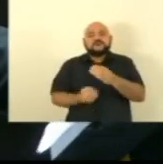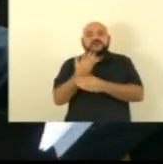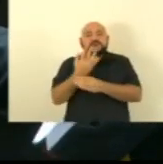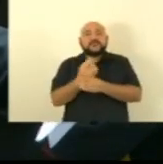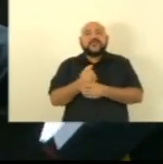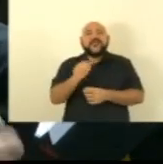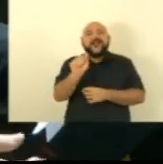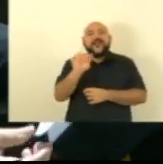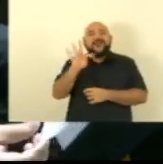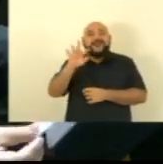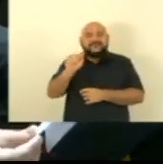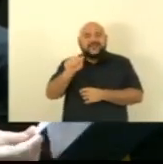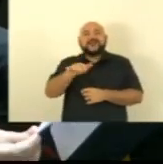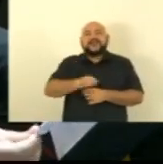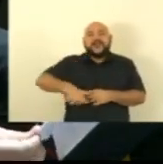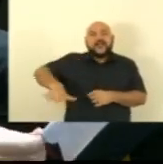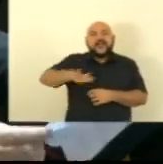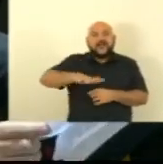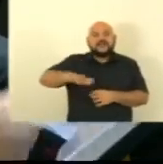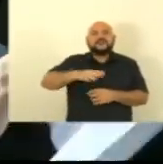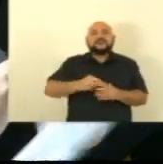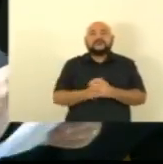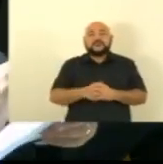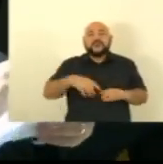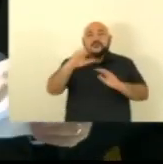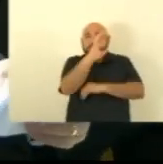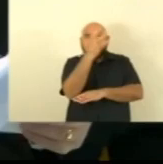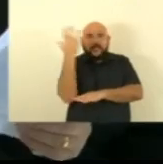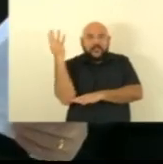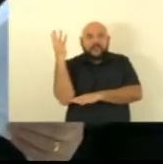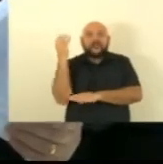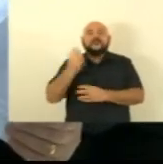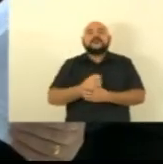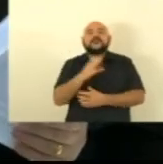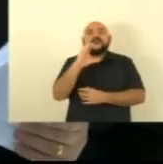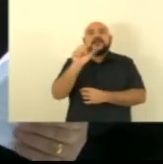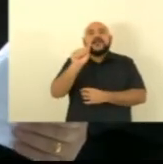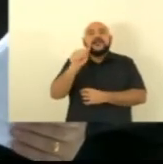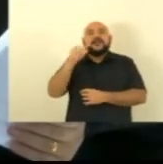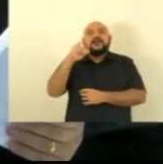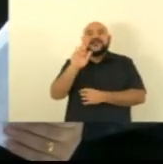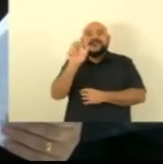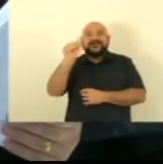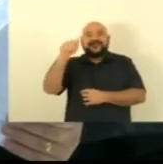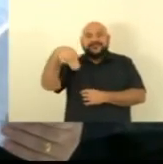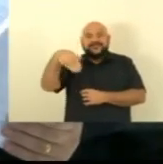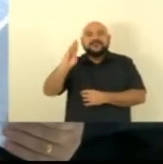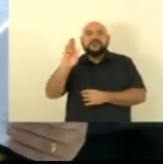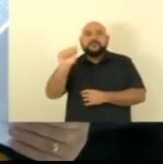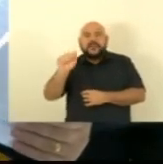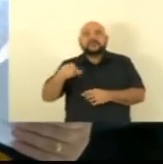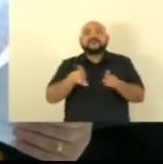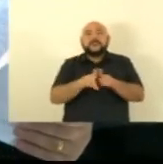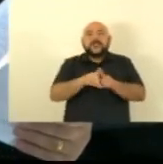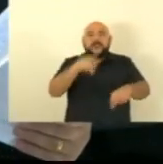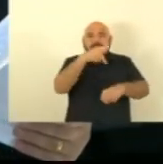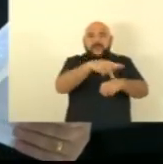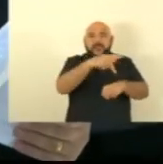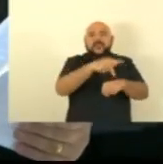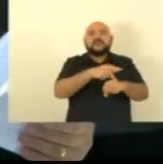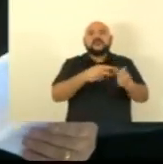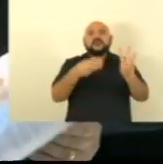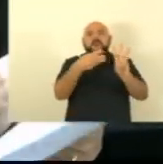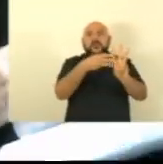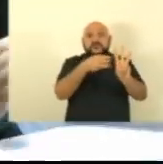de preservação ambiental da região do Caramba, envolvendo a Pedra do Caramba, a Pedra do Índio e a Pedra de Santa